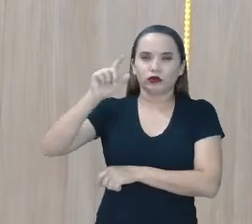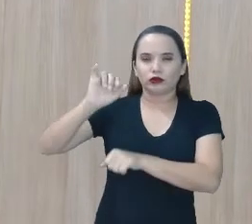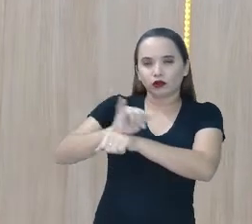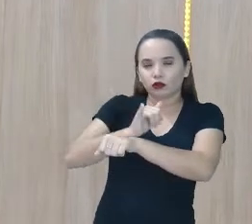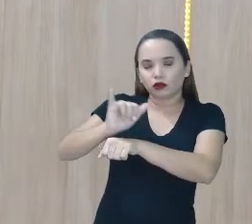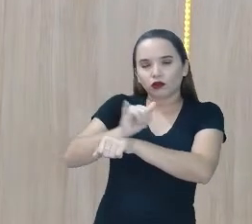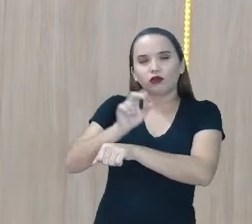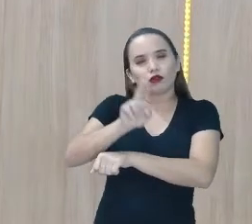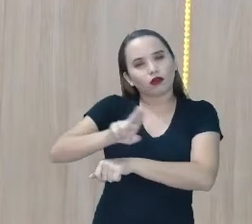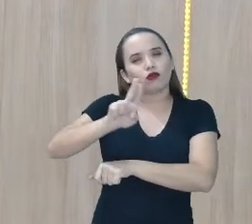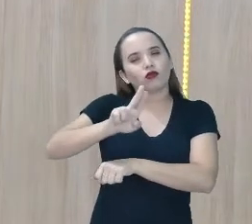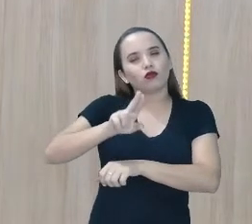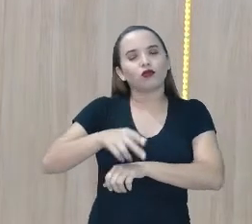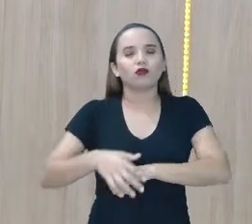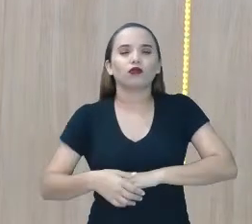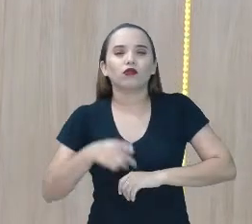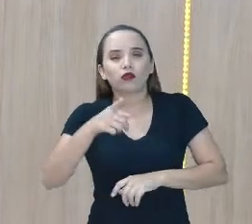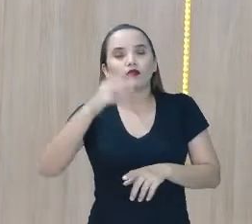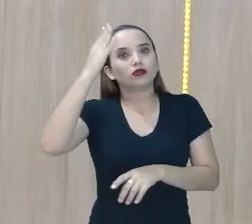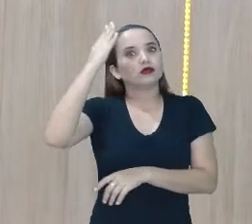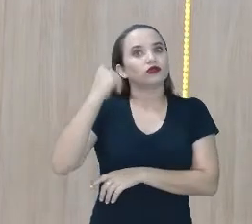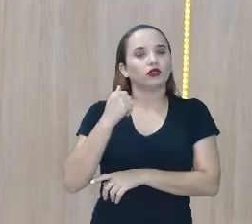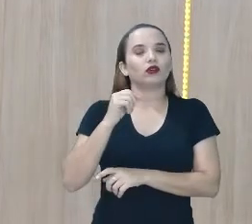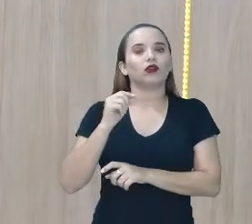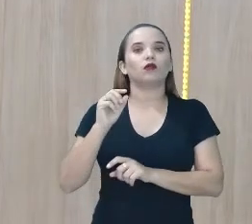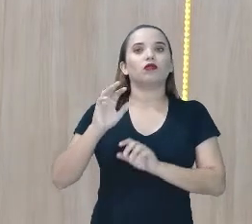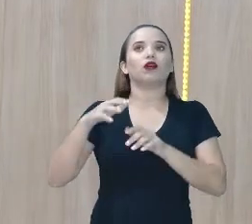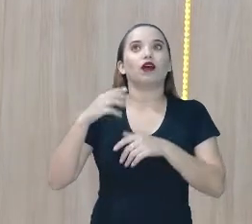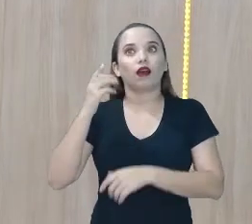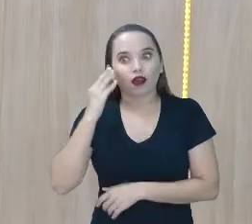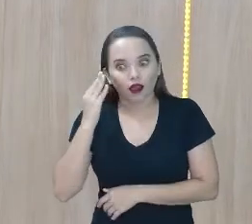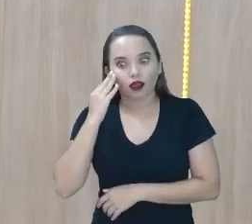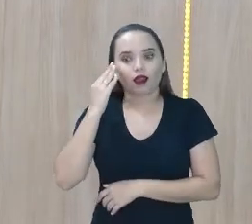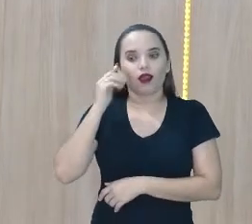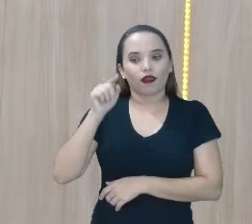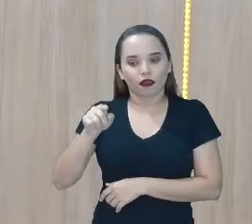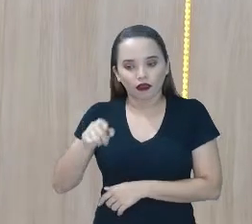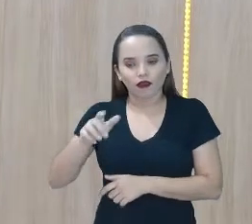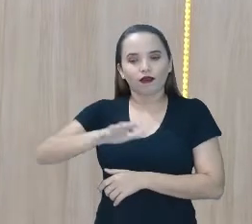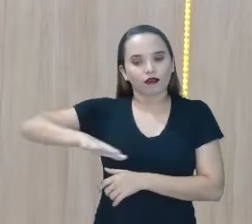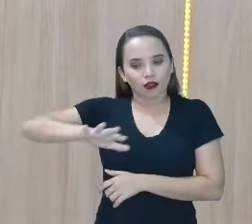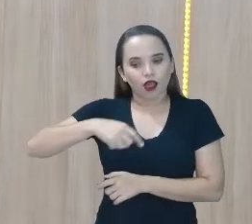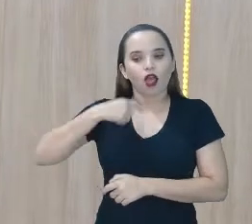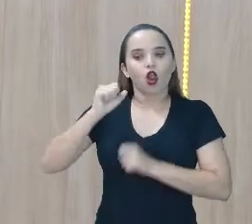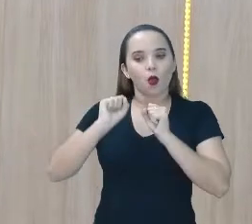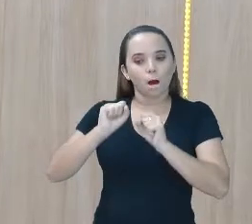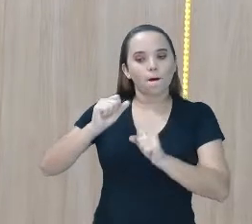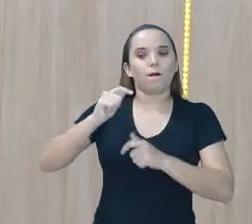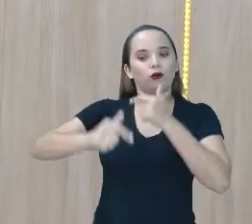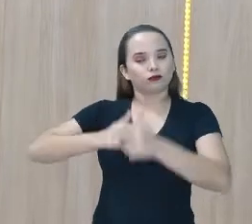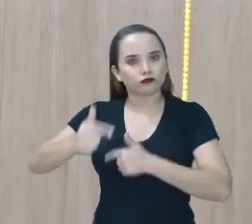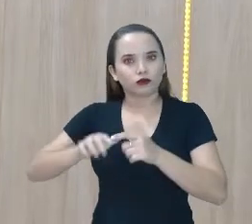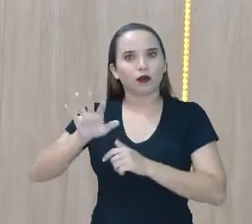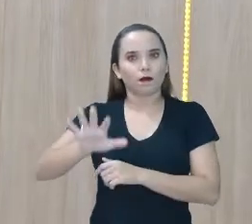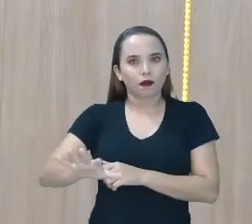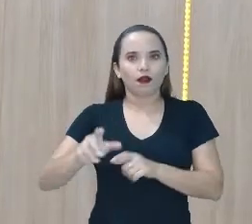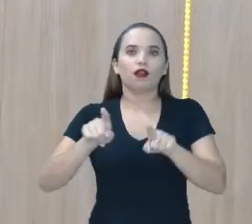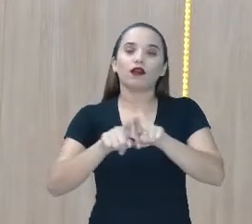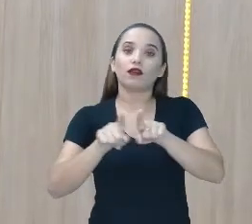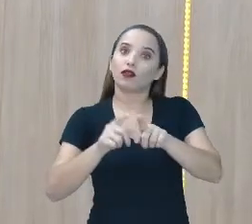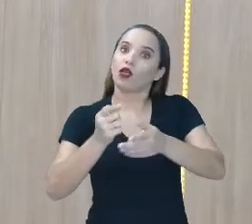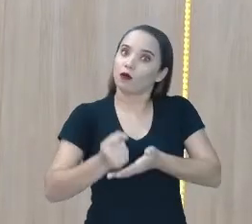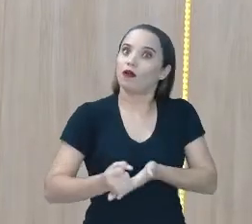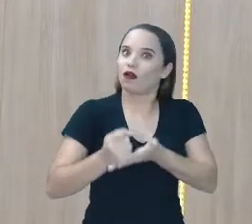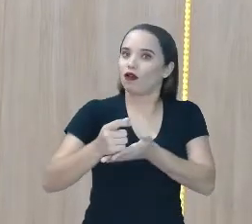na sala de recursos multifuncionais, você saiba que área do desenvolvimento da psicomotricidade você está trazendo e para que facilite